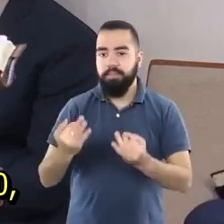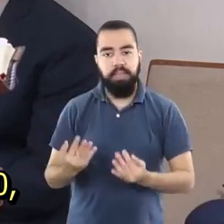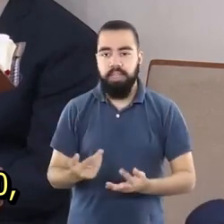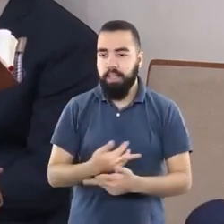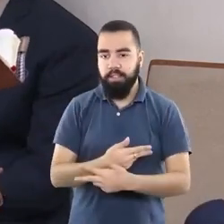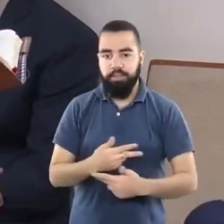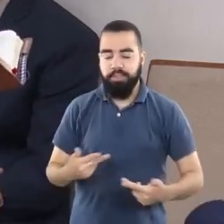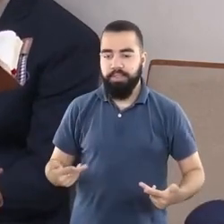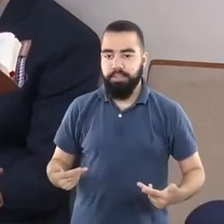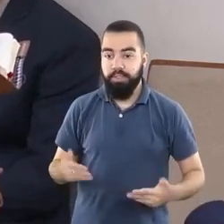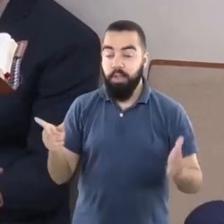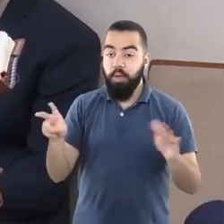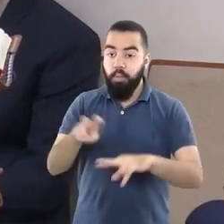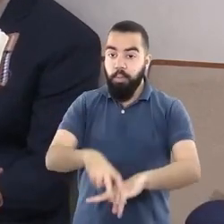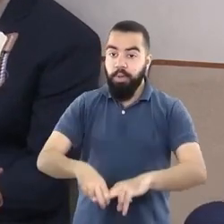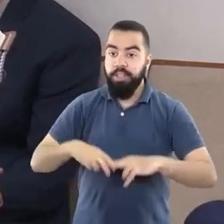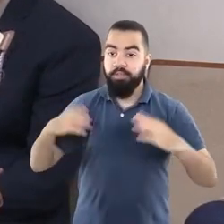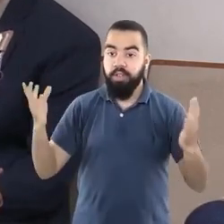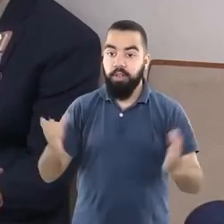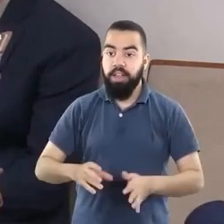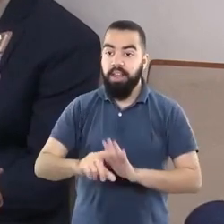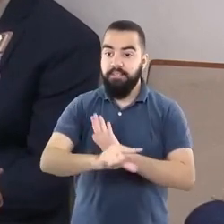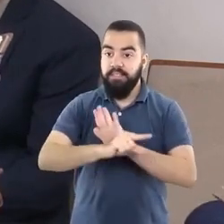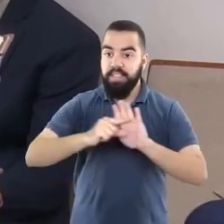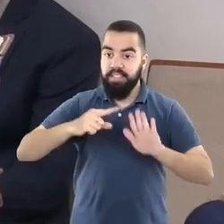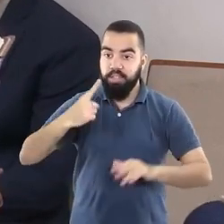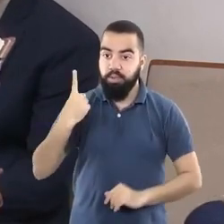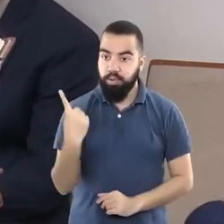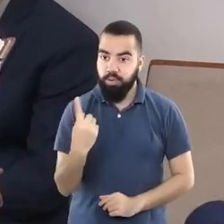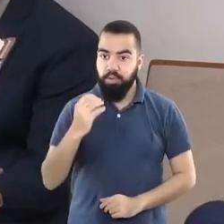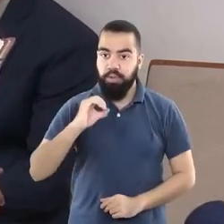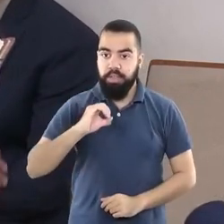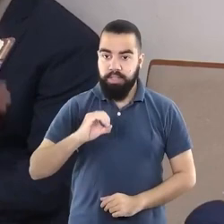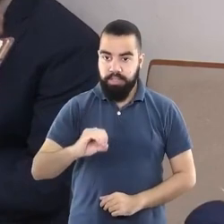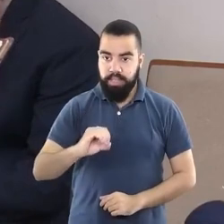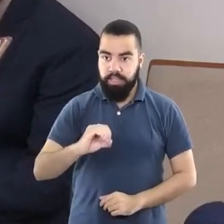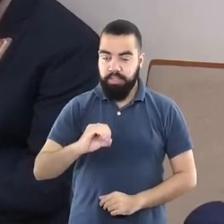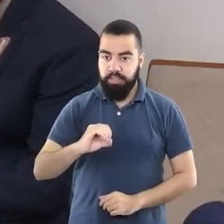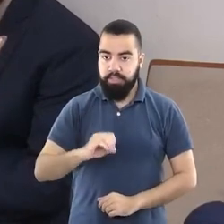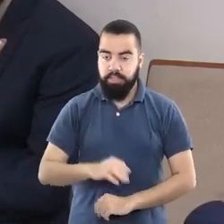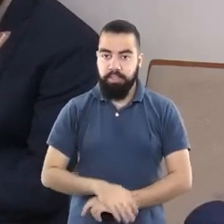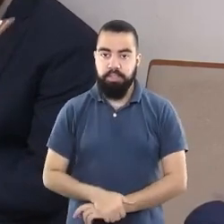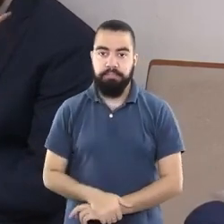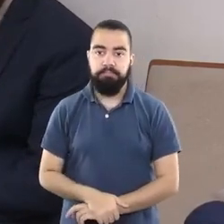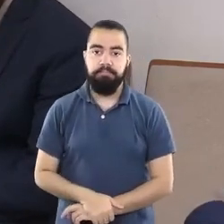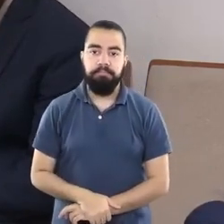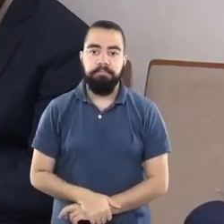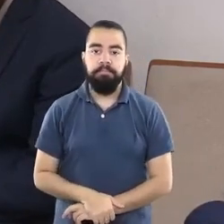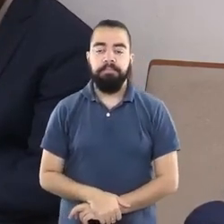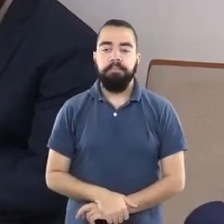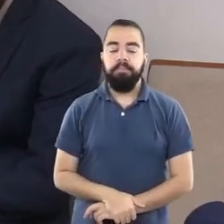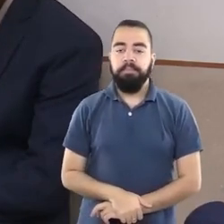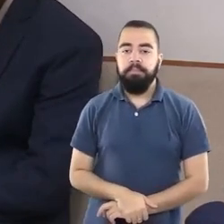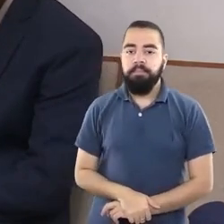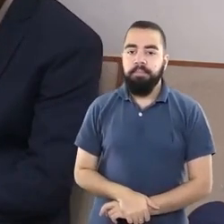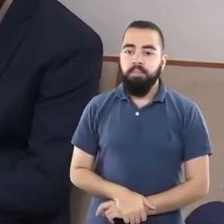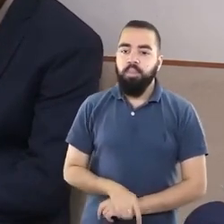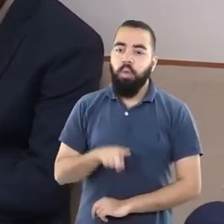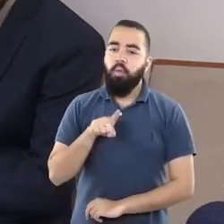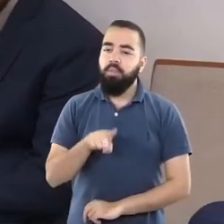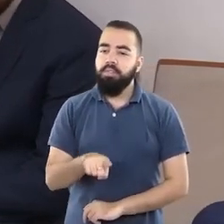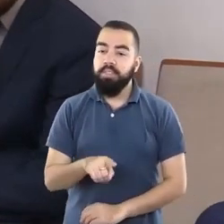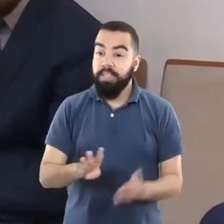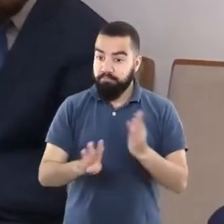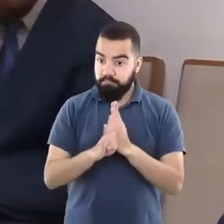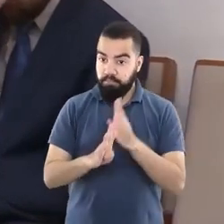10, porque numa lida deste livro, numa sentada só, você vai